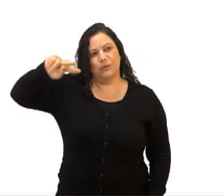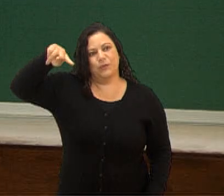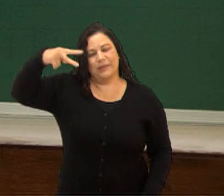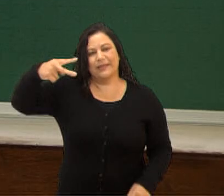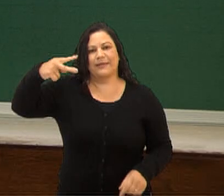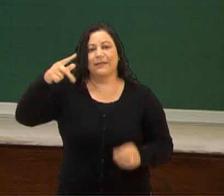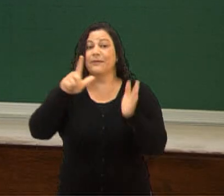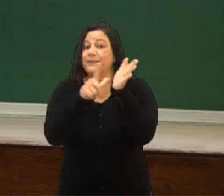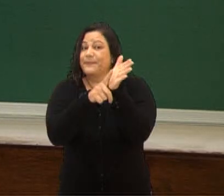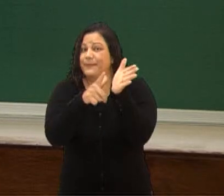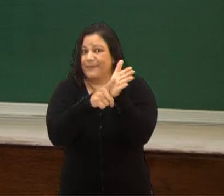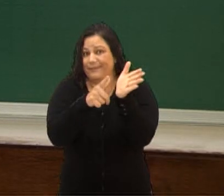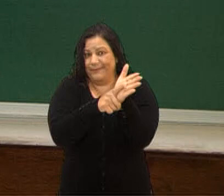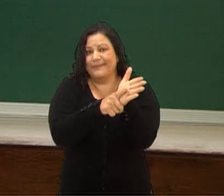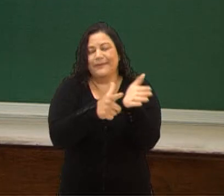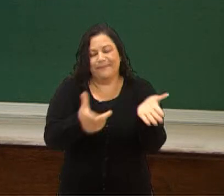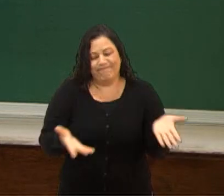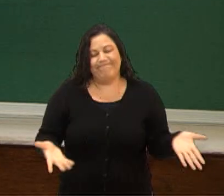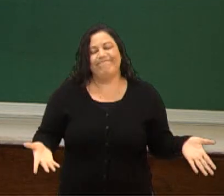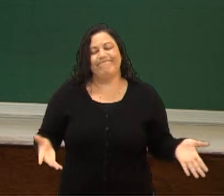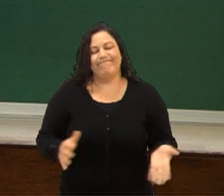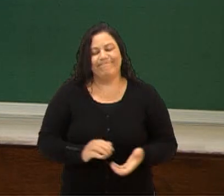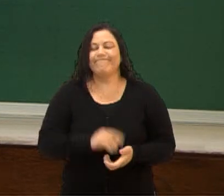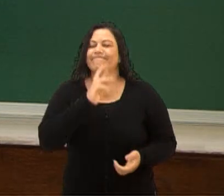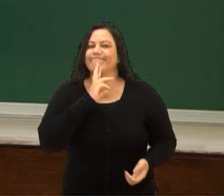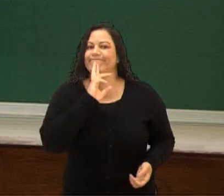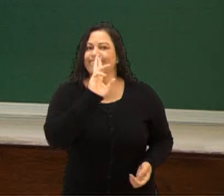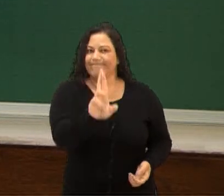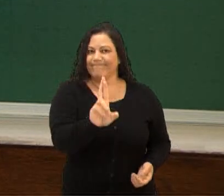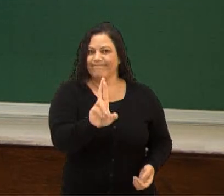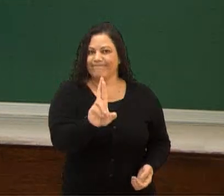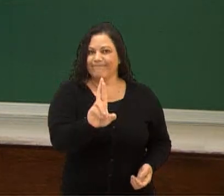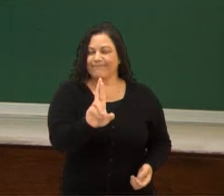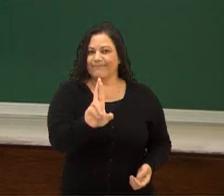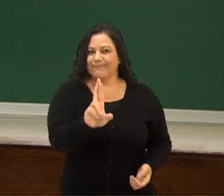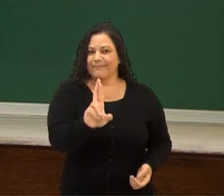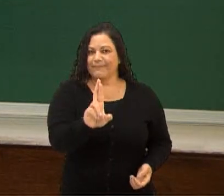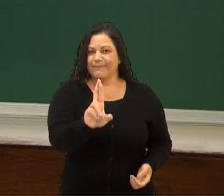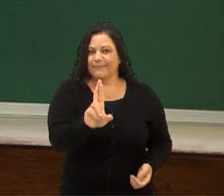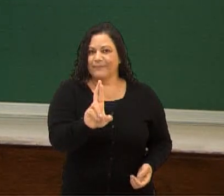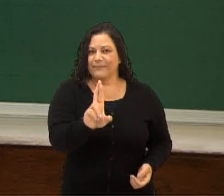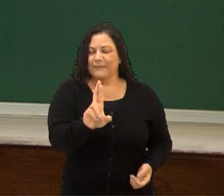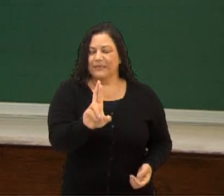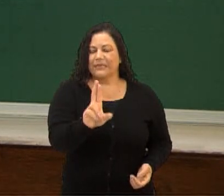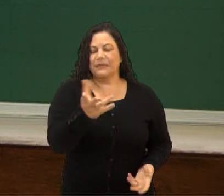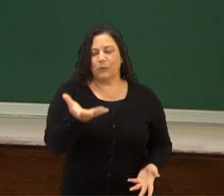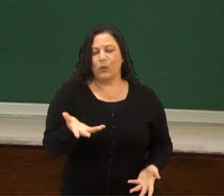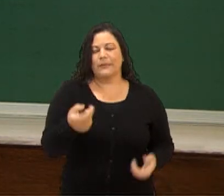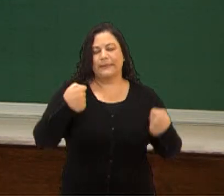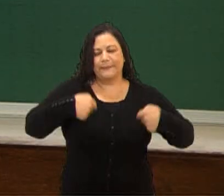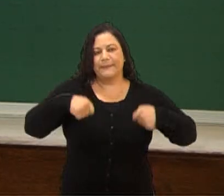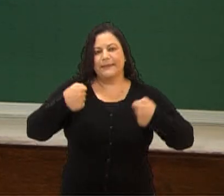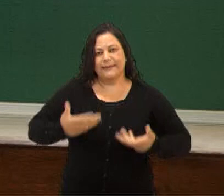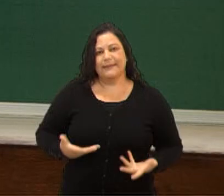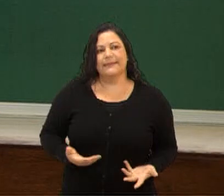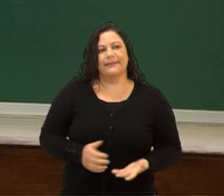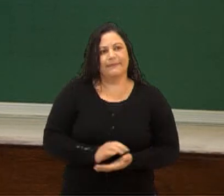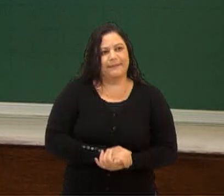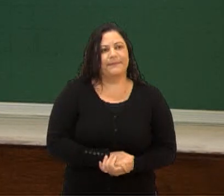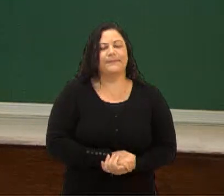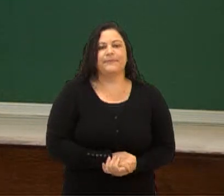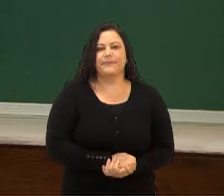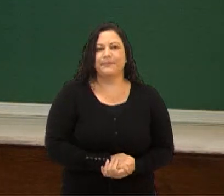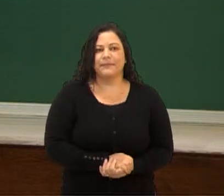Então, 44,04 centímetros quadrados seria a resposta de área que a gente necessitaria de papel adesivo.